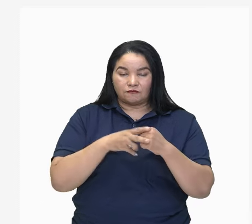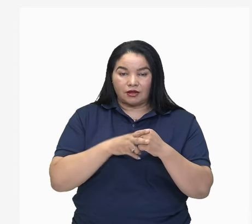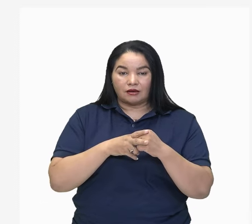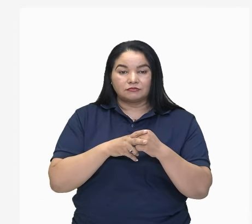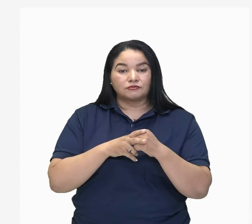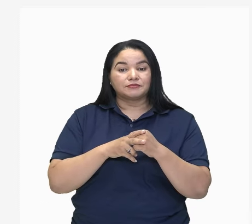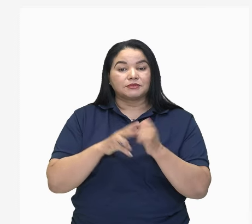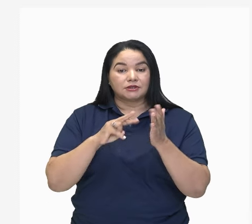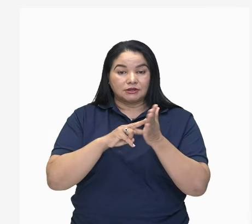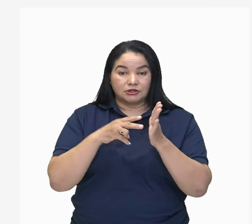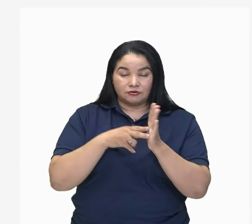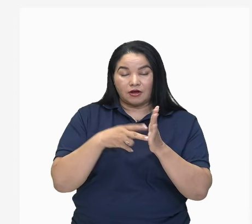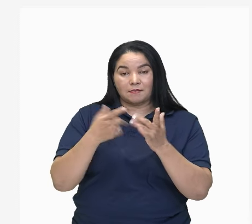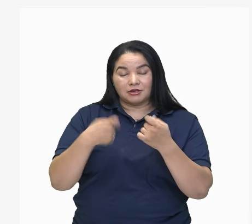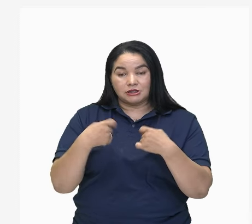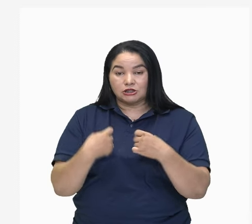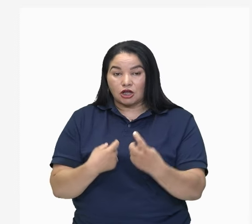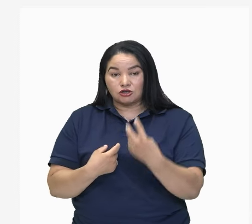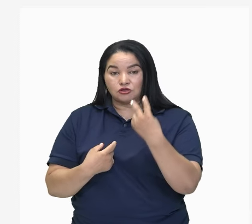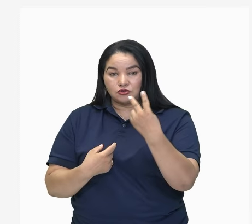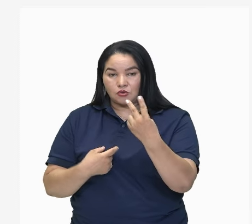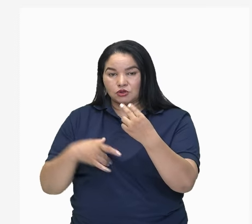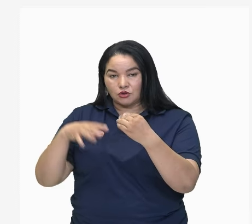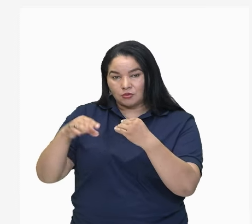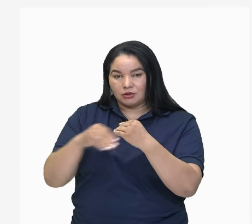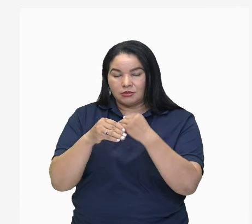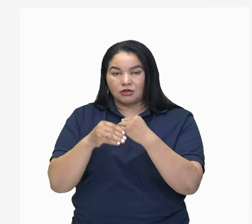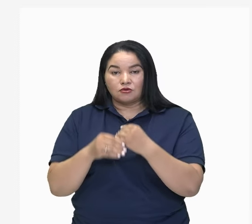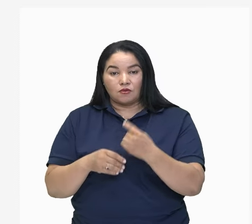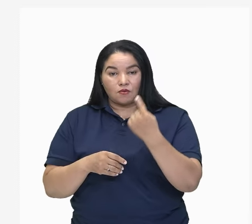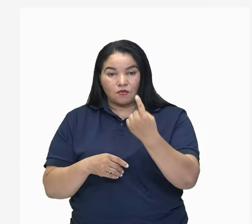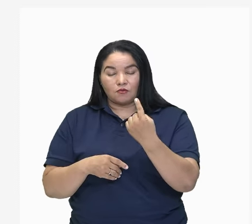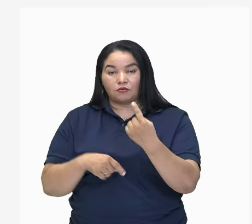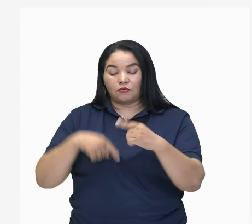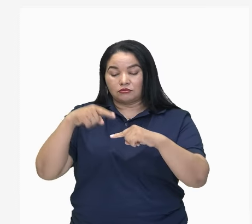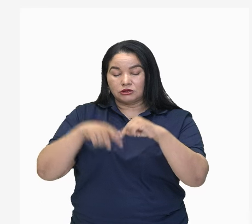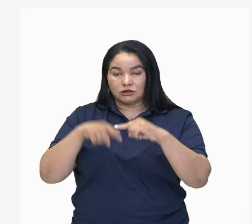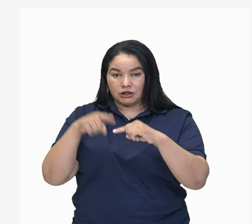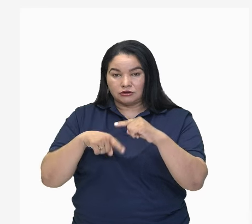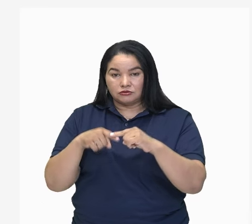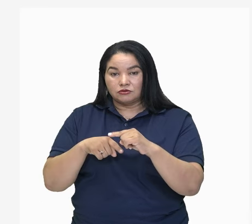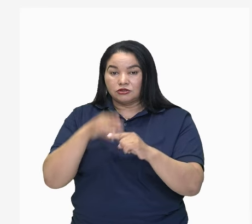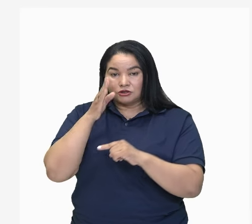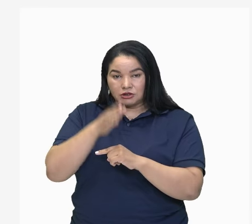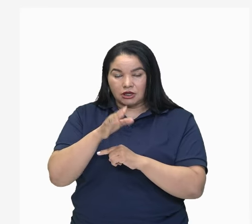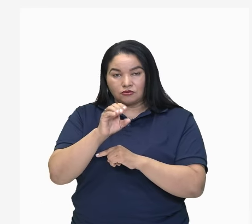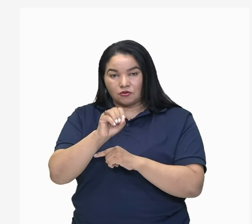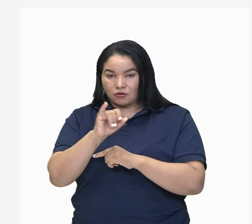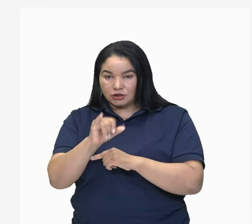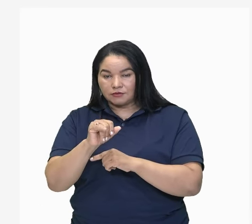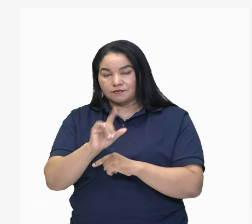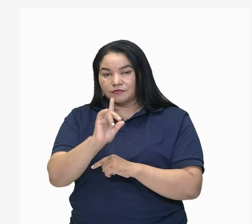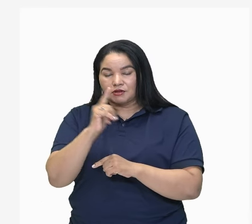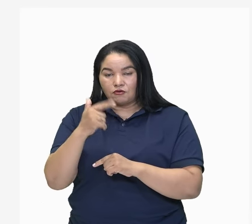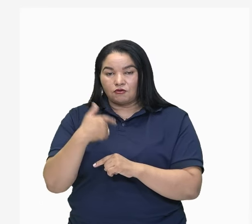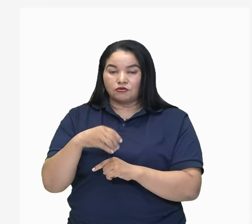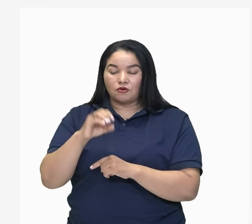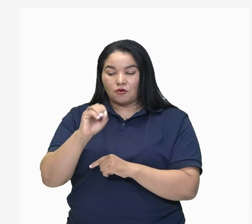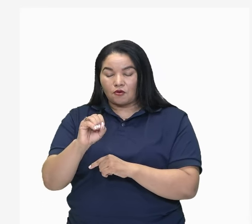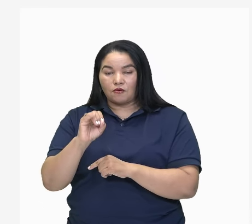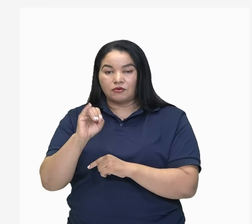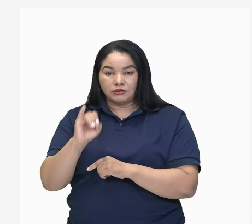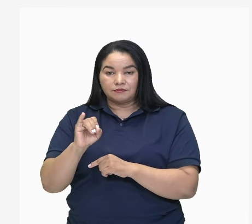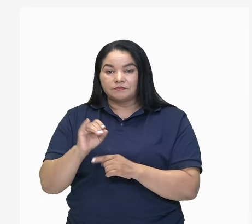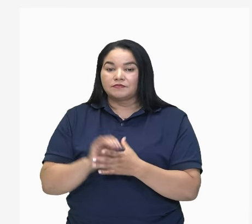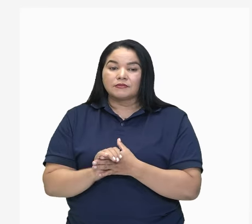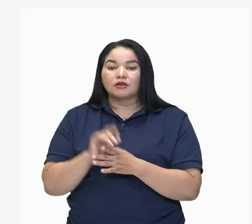precisa de dois complementos. Um, que é o objeto direto, que é o complemento sem preposição, e o outro, que é o objeto indireto,